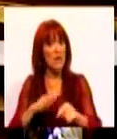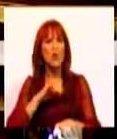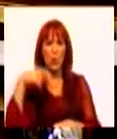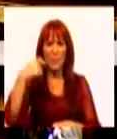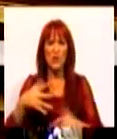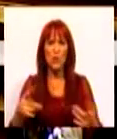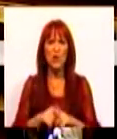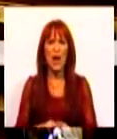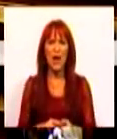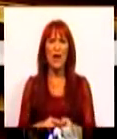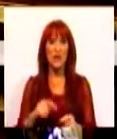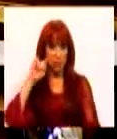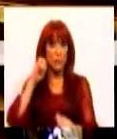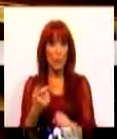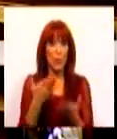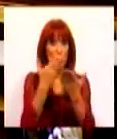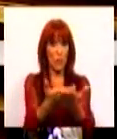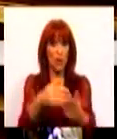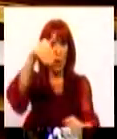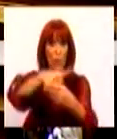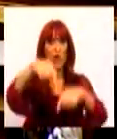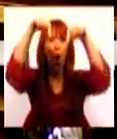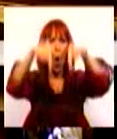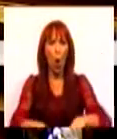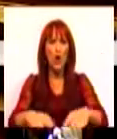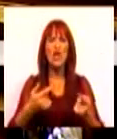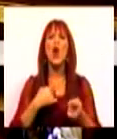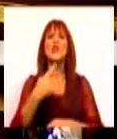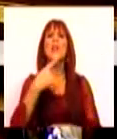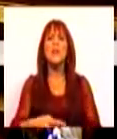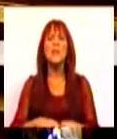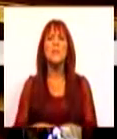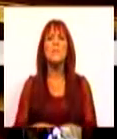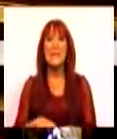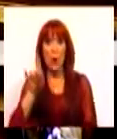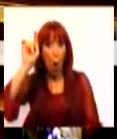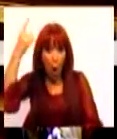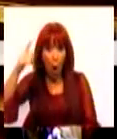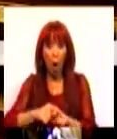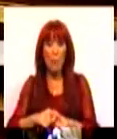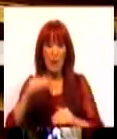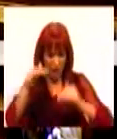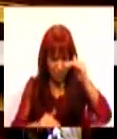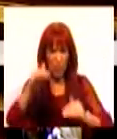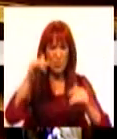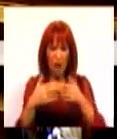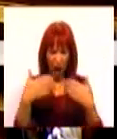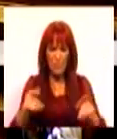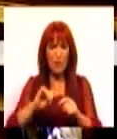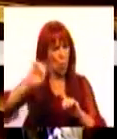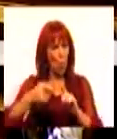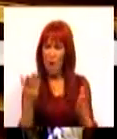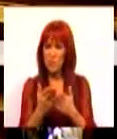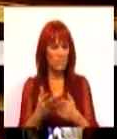Presidente, há requerimentos para votar já hoje, e nós dizemos: se é para estabilizar a abertura do ano